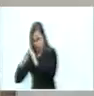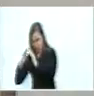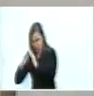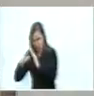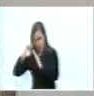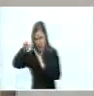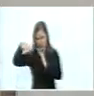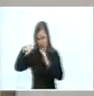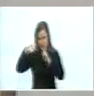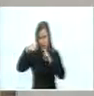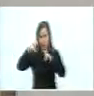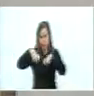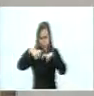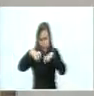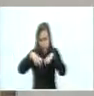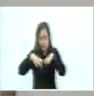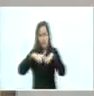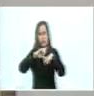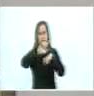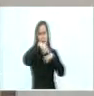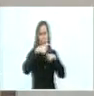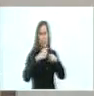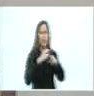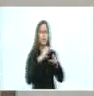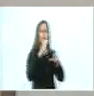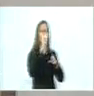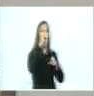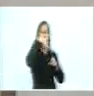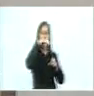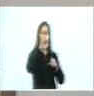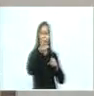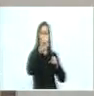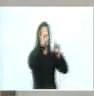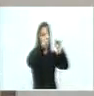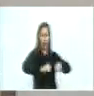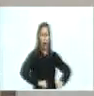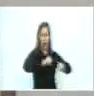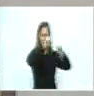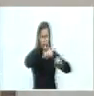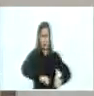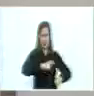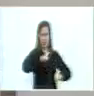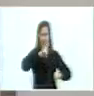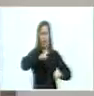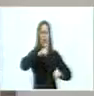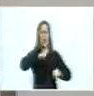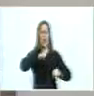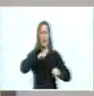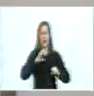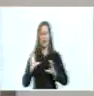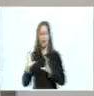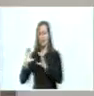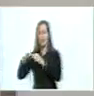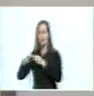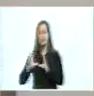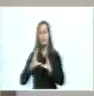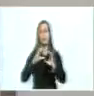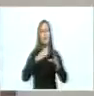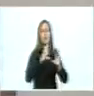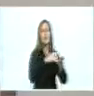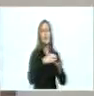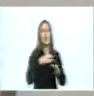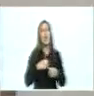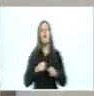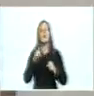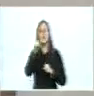na agropecuária, depois no comércio. Então, você tendo essa estratificação, você pode pensar